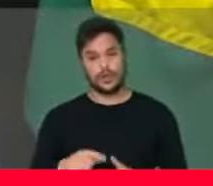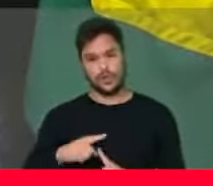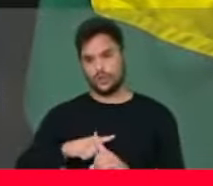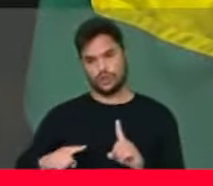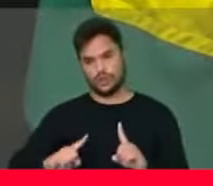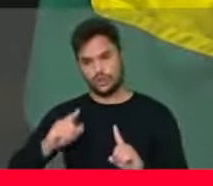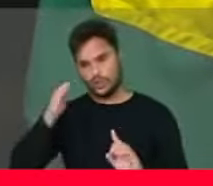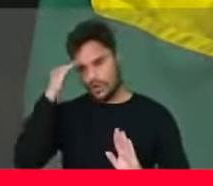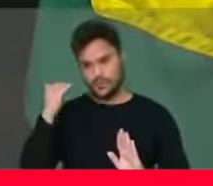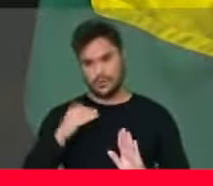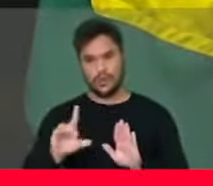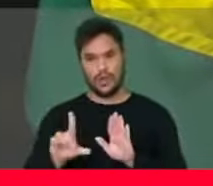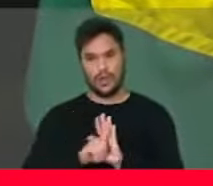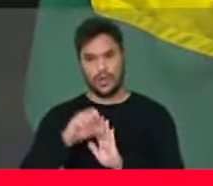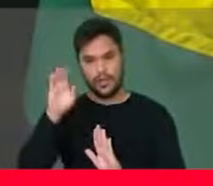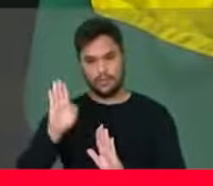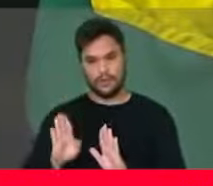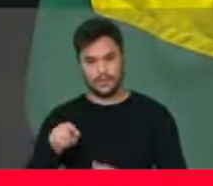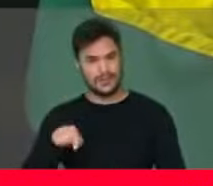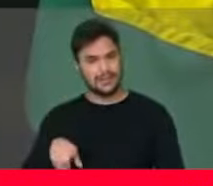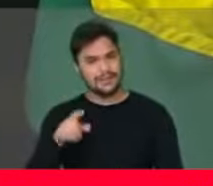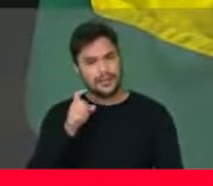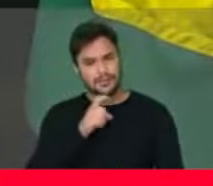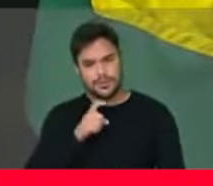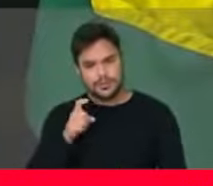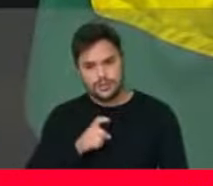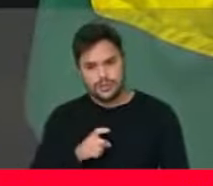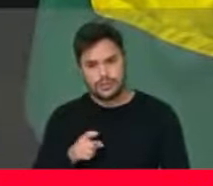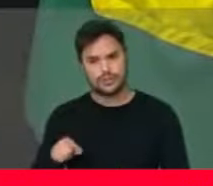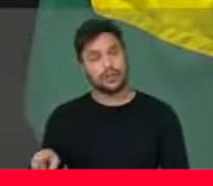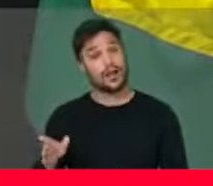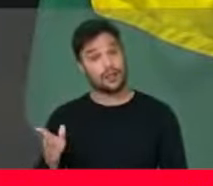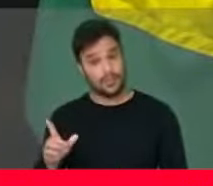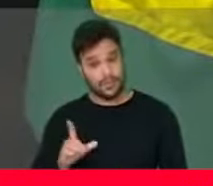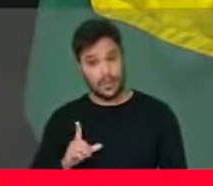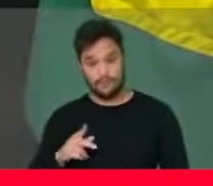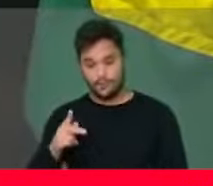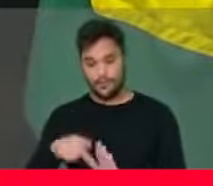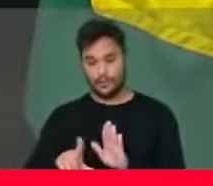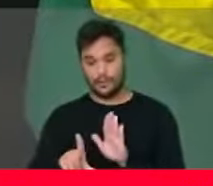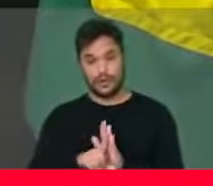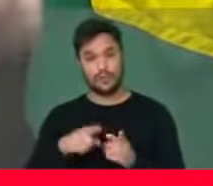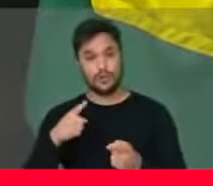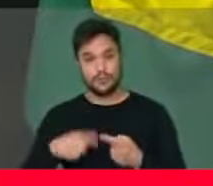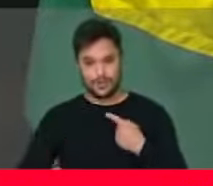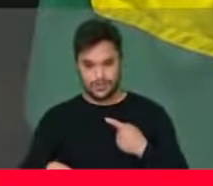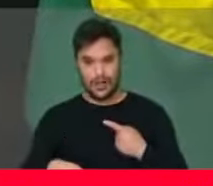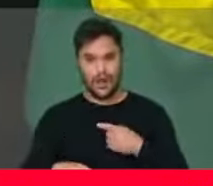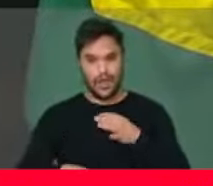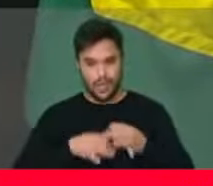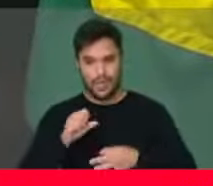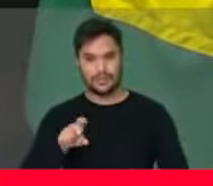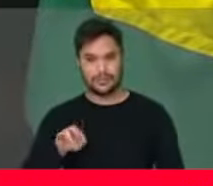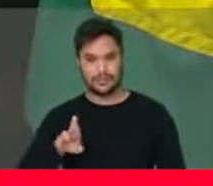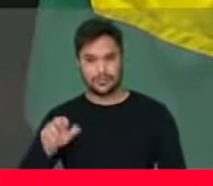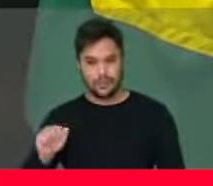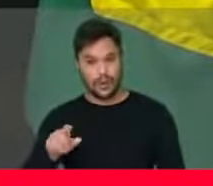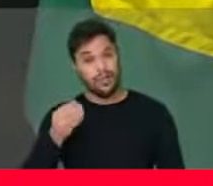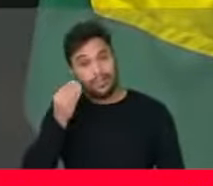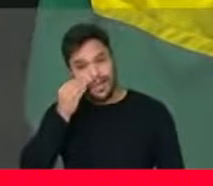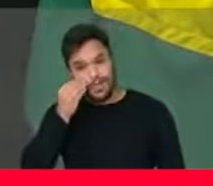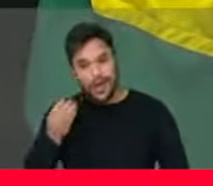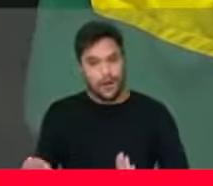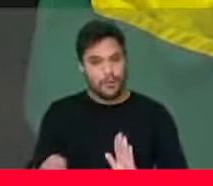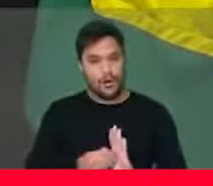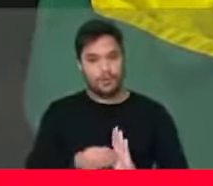a lei nacional. Mentira! Tanto é que na discussão do PL da censura, tentaram incluir essa obrigação